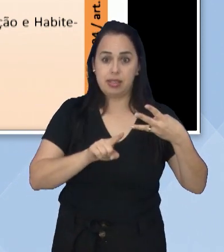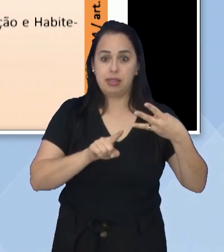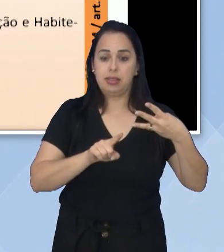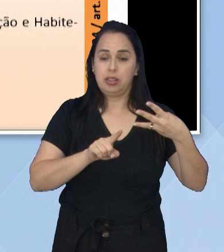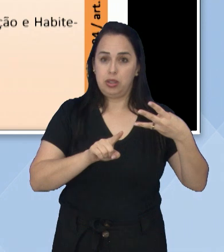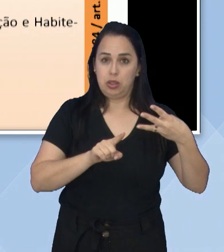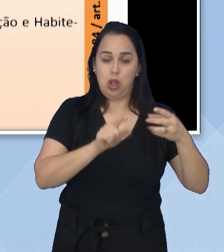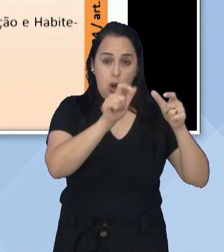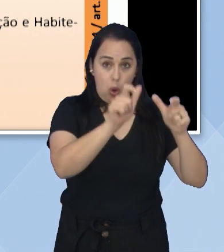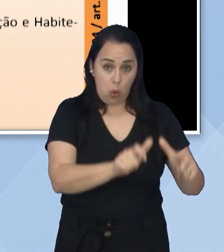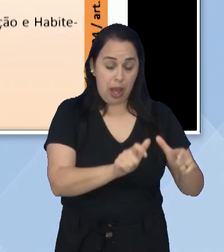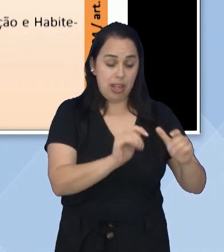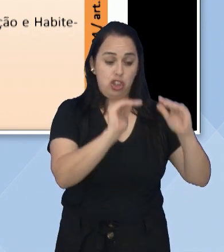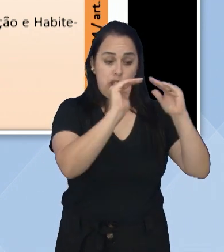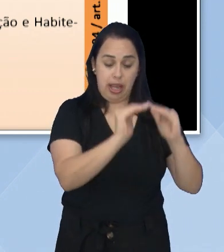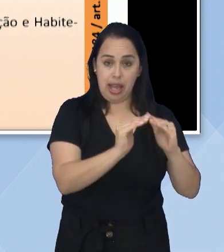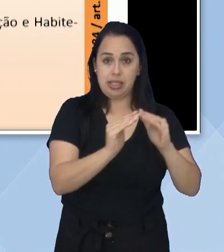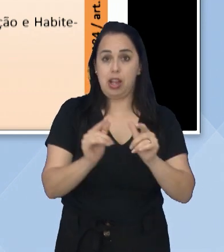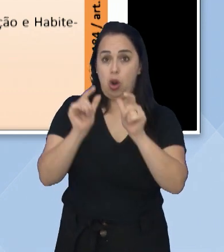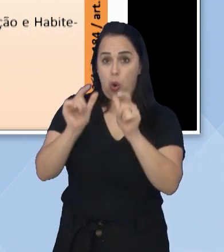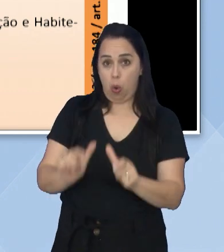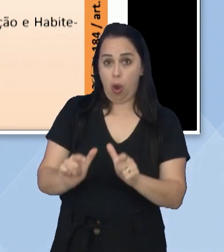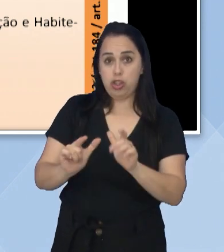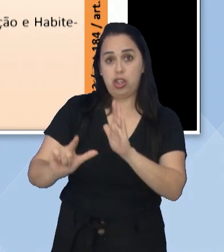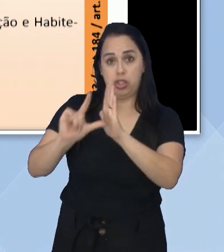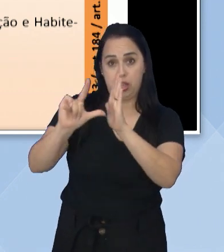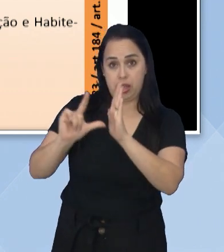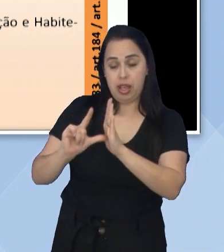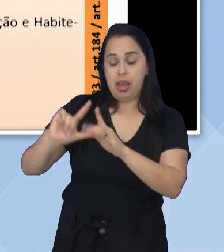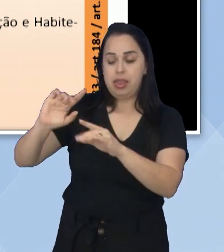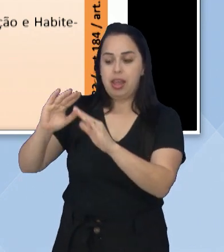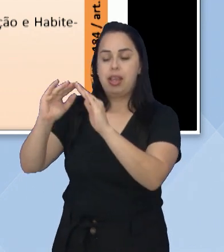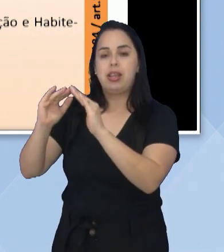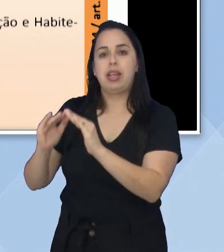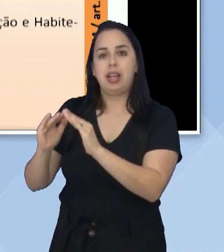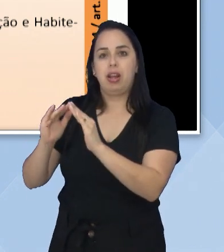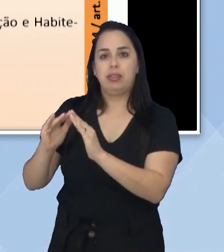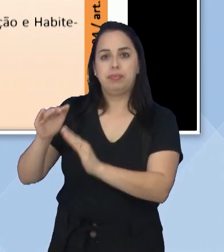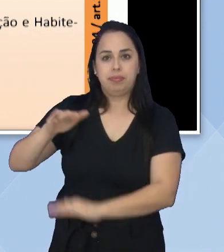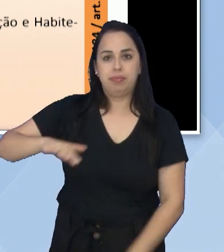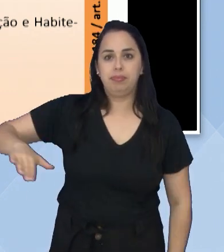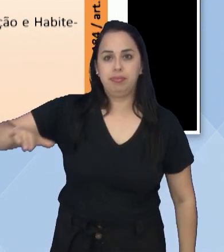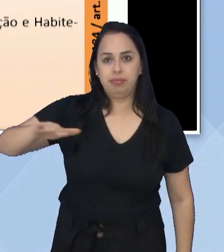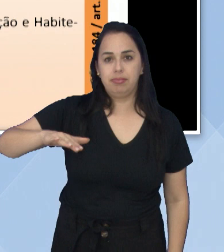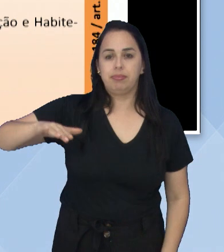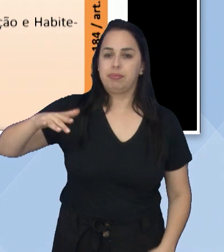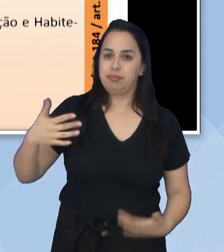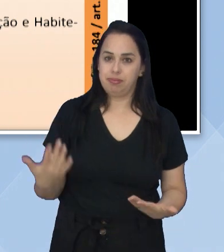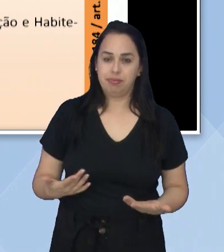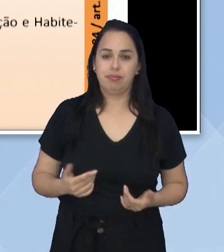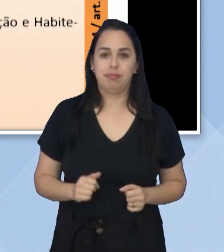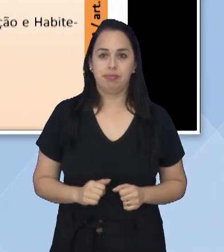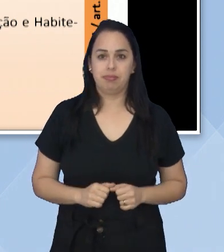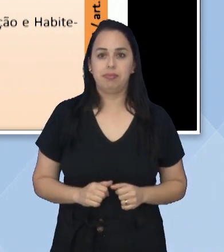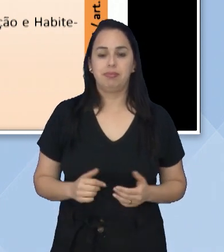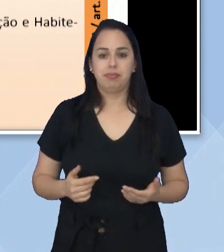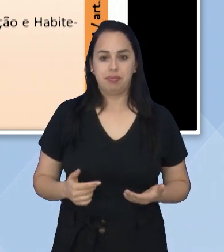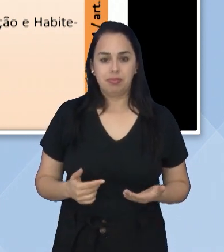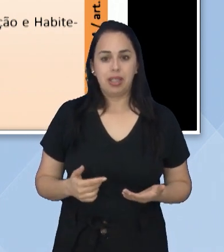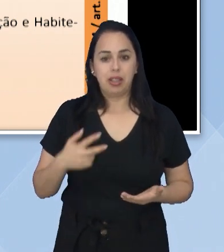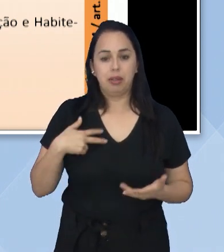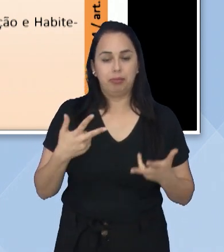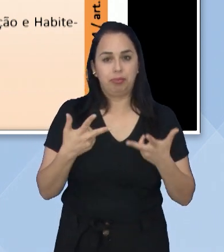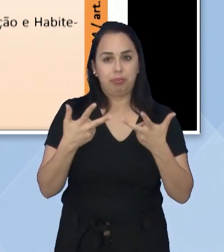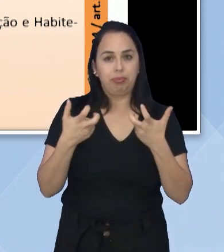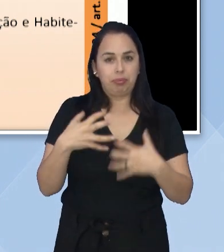de lotes industriais o chamado Condomínio sustentável de lotes residenciais eles são distribuídos em algumas zonas da cidade e a gente